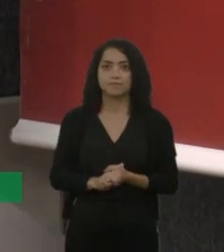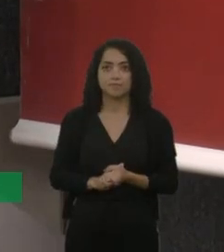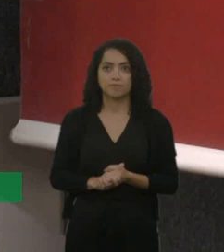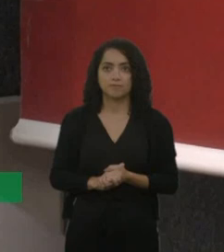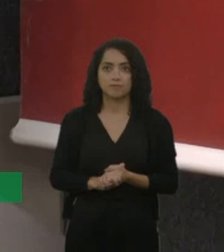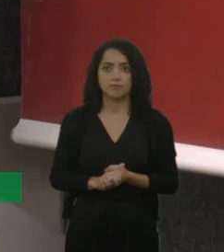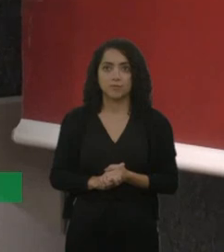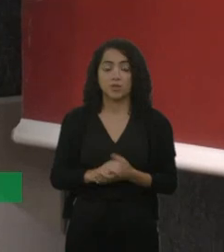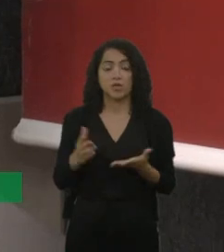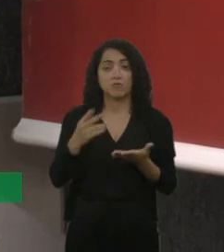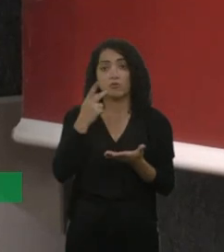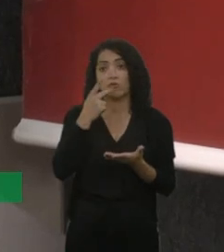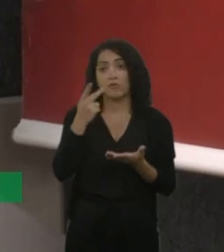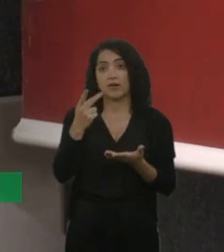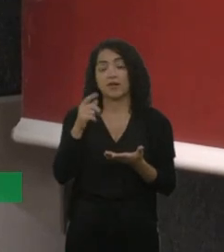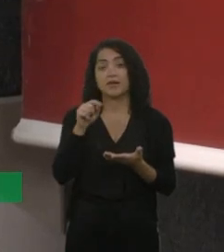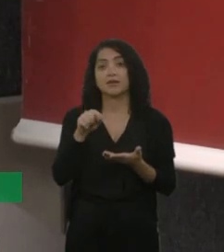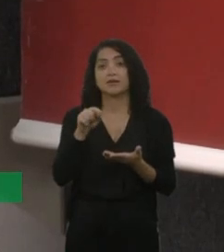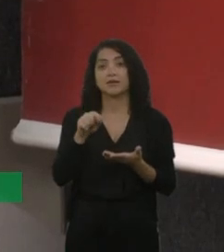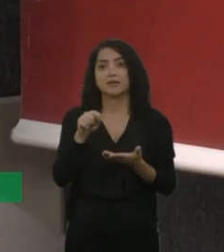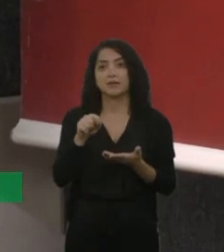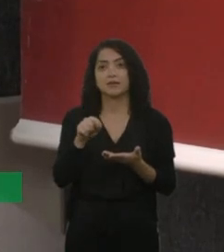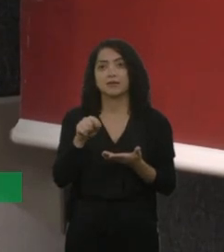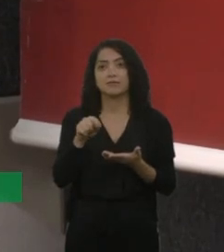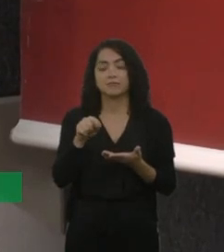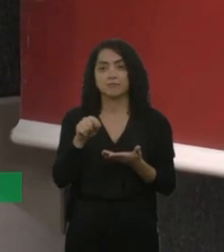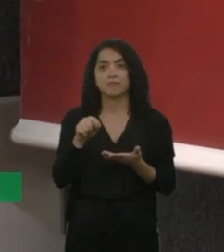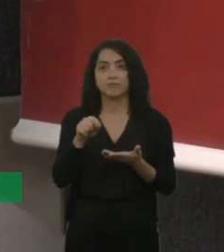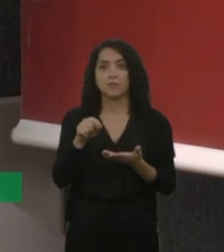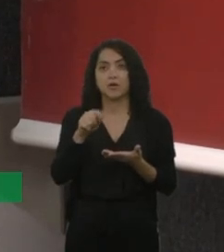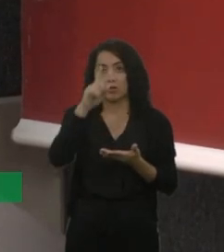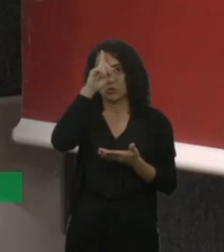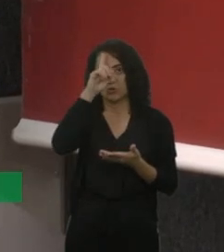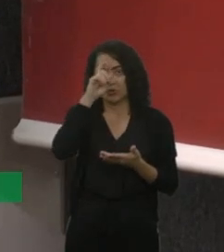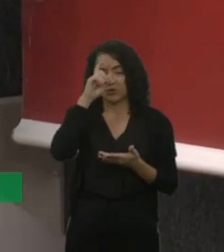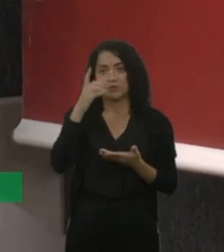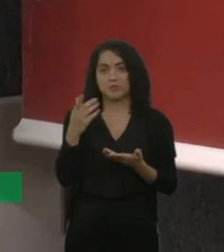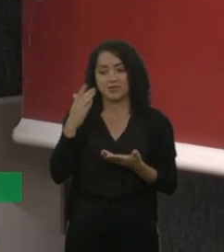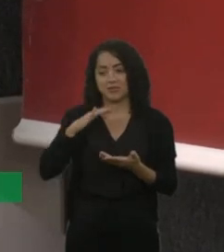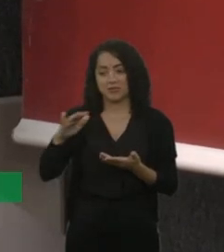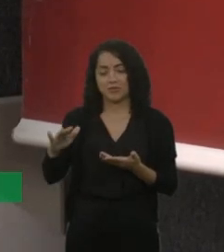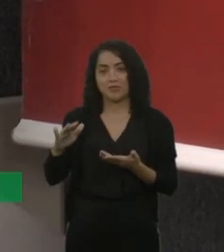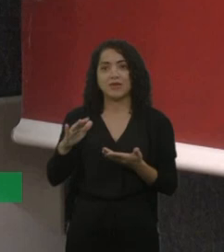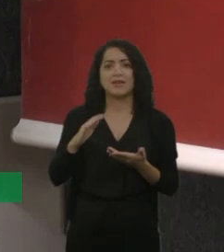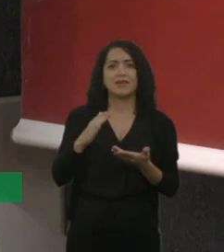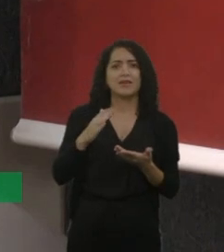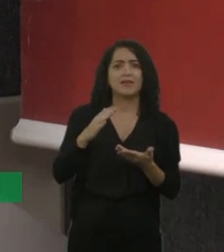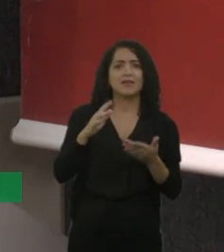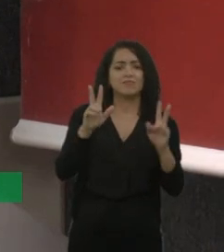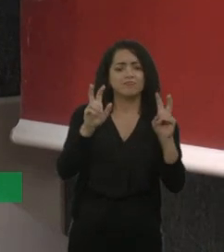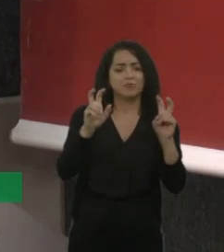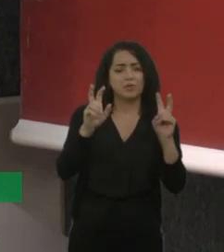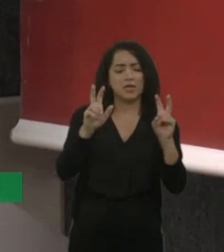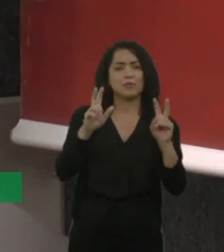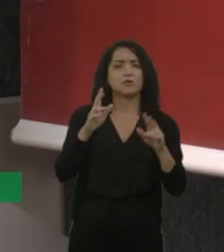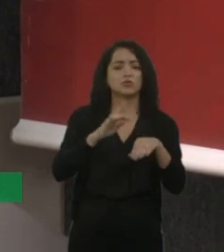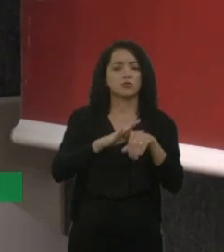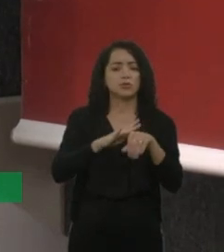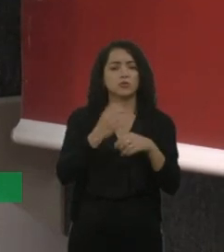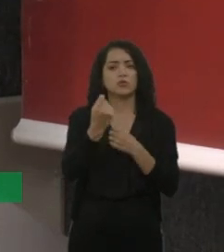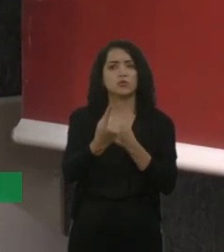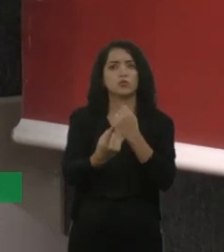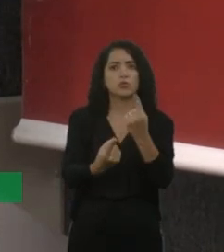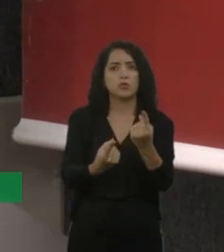falar aqui e estar à frente do Hospital Infantil e falar sobre doenças raras é falar sobre o